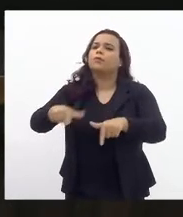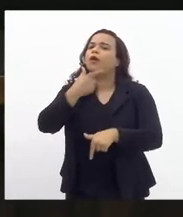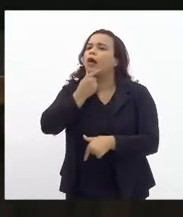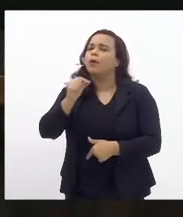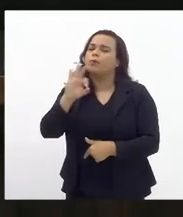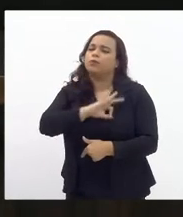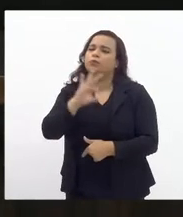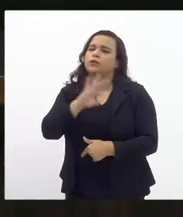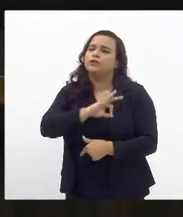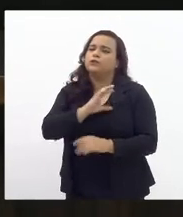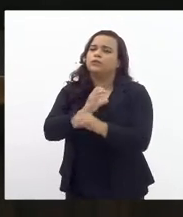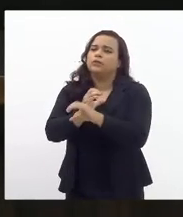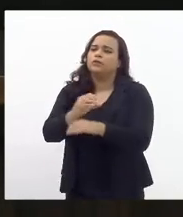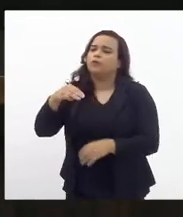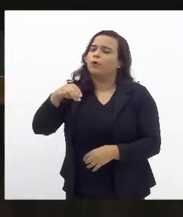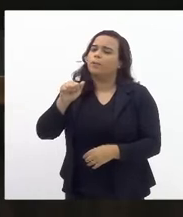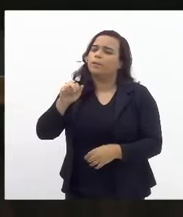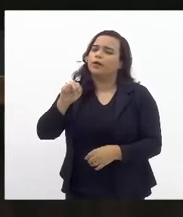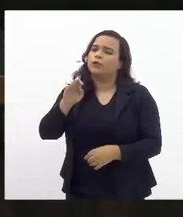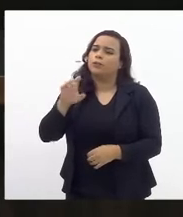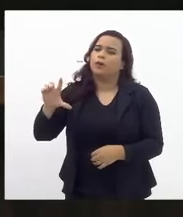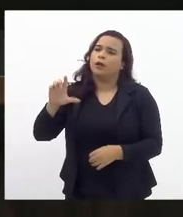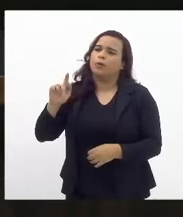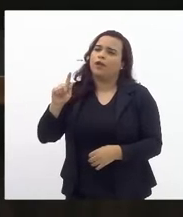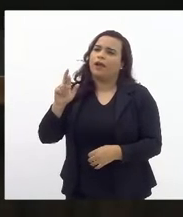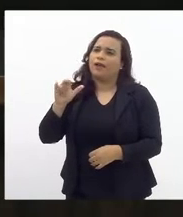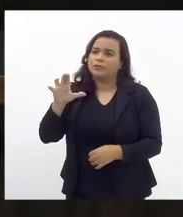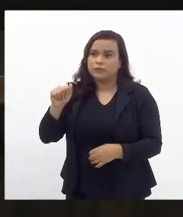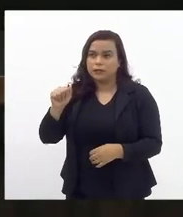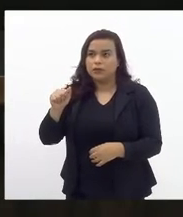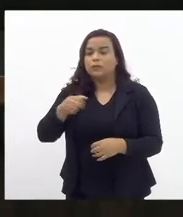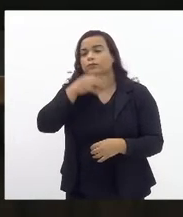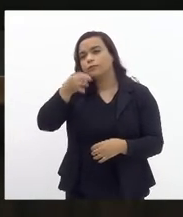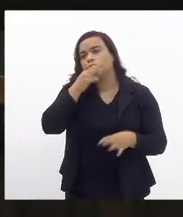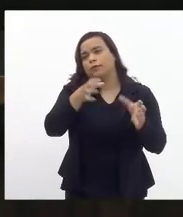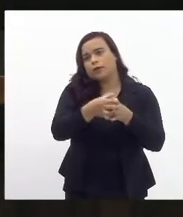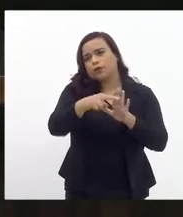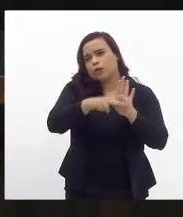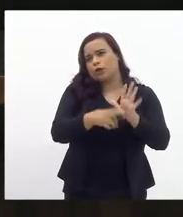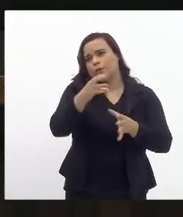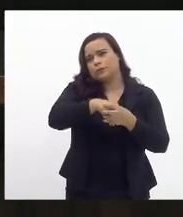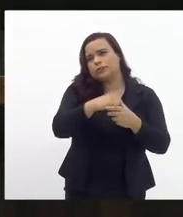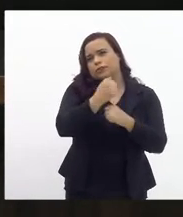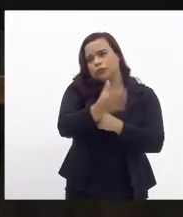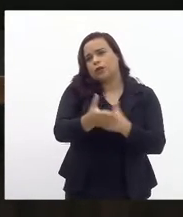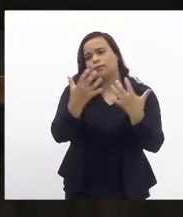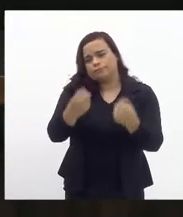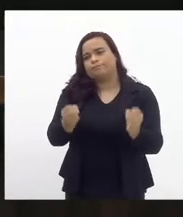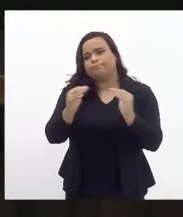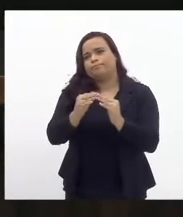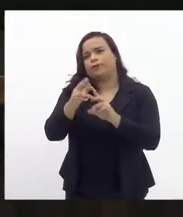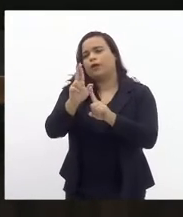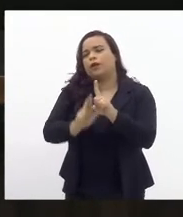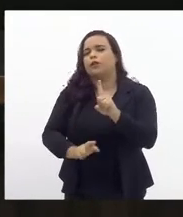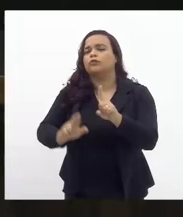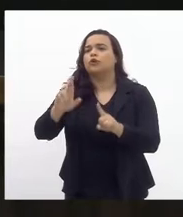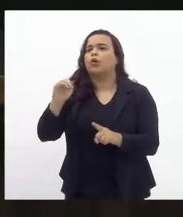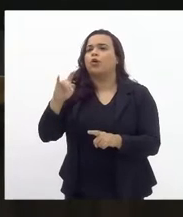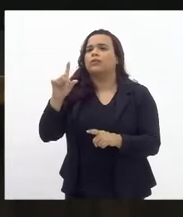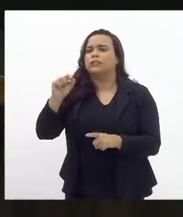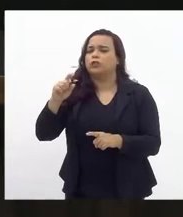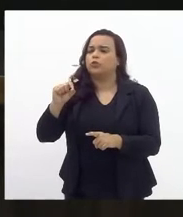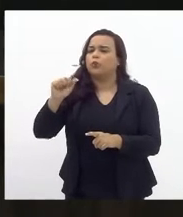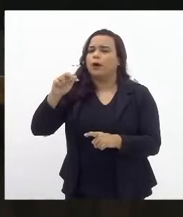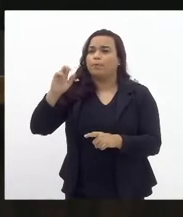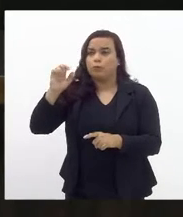Garcia. Pareceres das comissões de normas internas e proposições externas favoráveis. Relator, deputado Rodrigo Amorim. Em discussão, não havendo quem queira discutir,